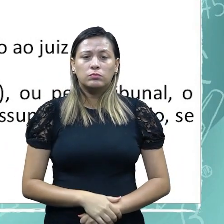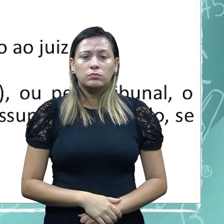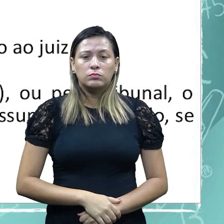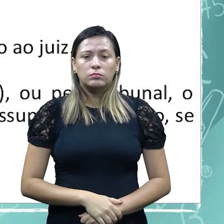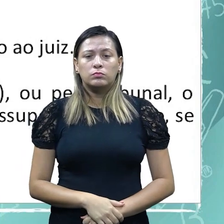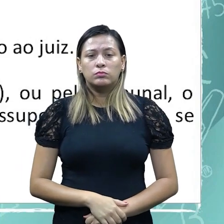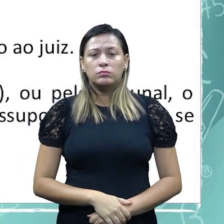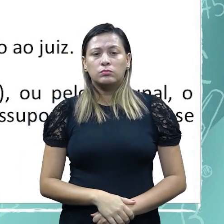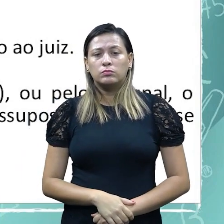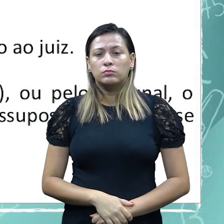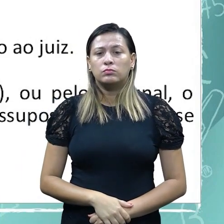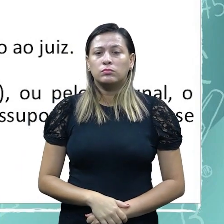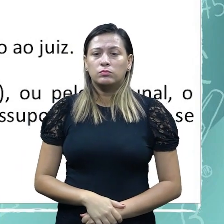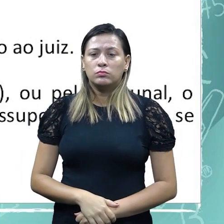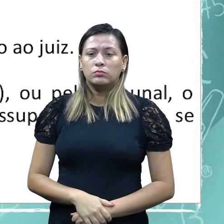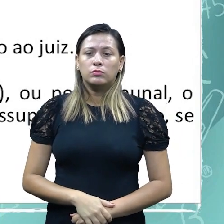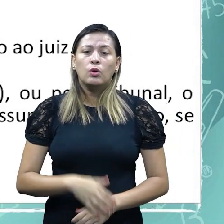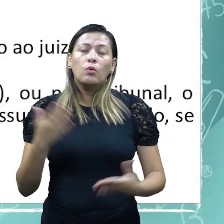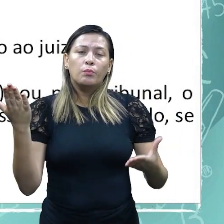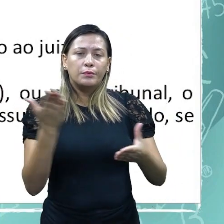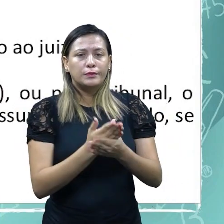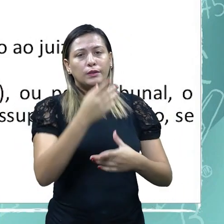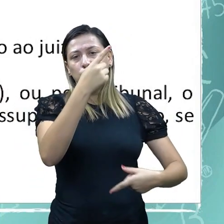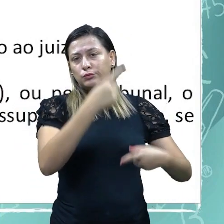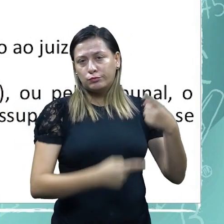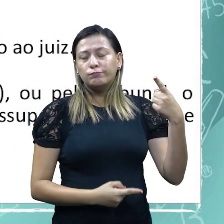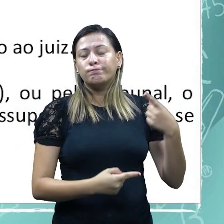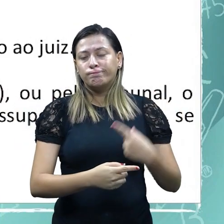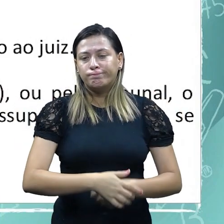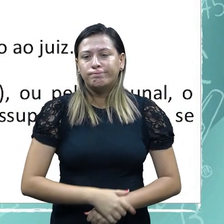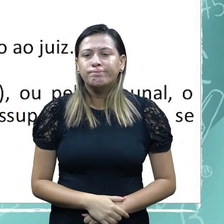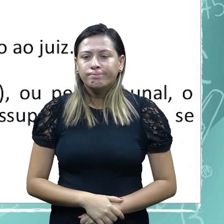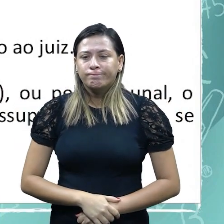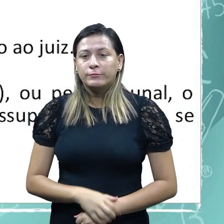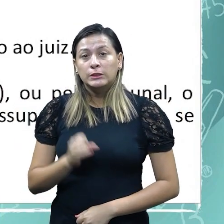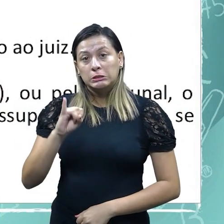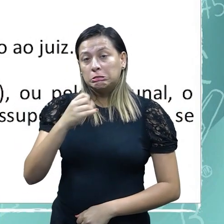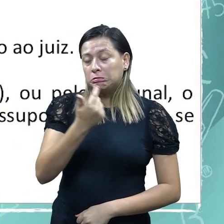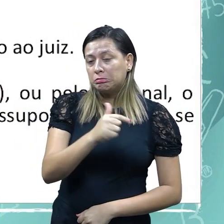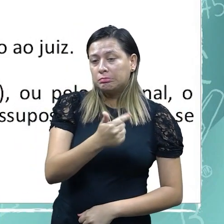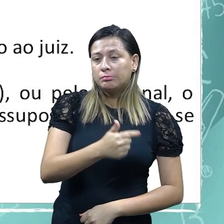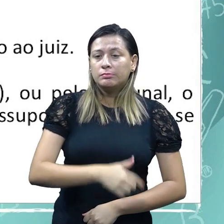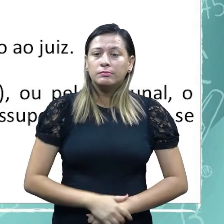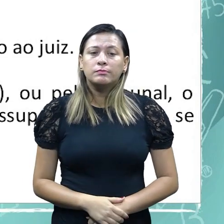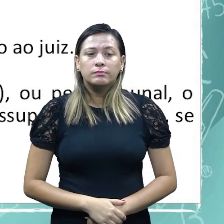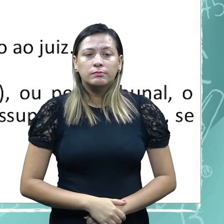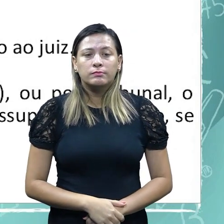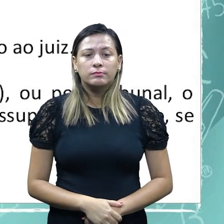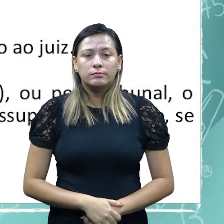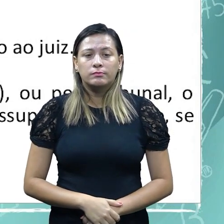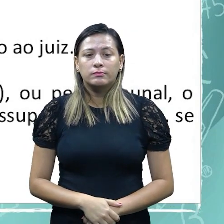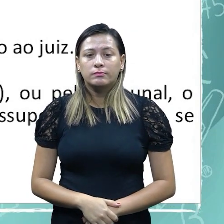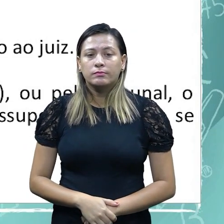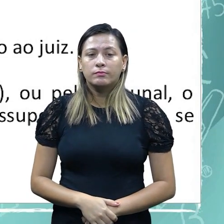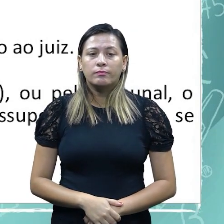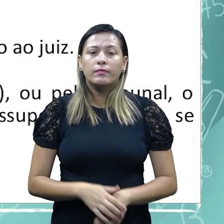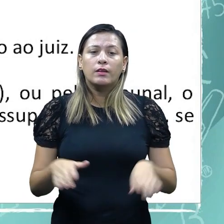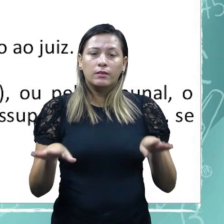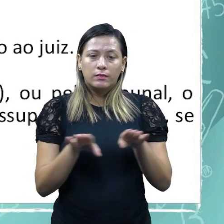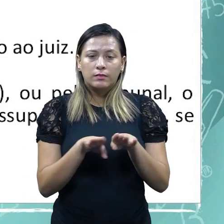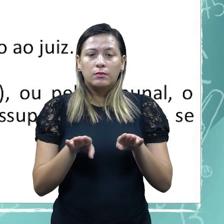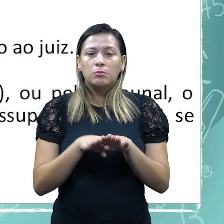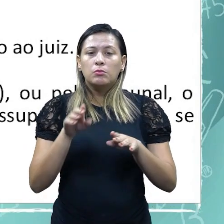regularmente investido, o processo vai ser considerado nulo, tá? Havendo quem chegue até a sustentar